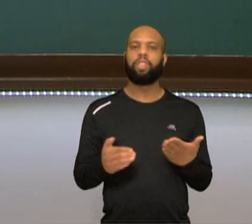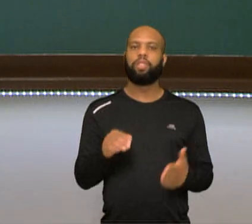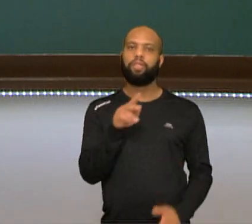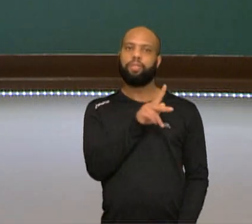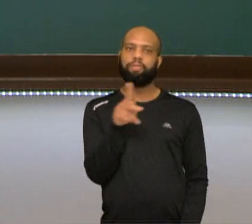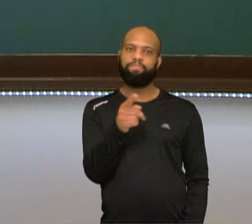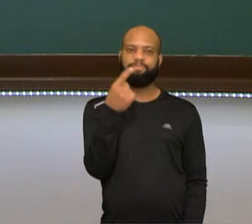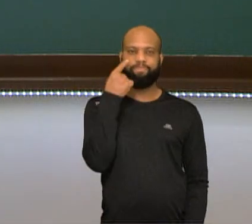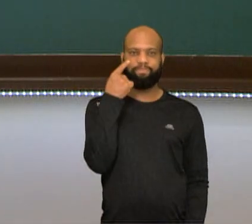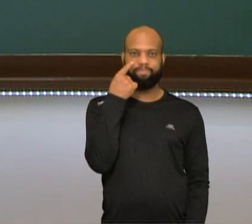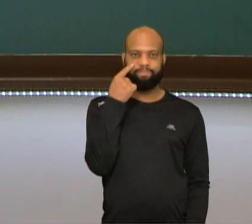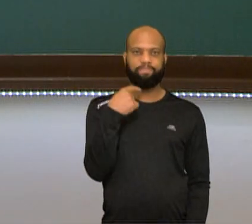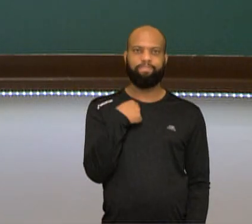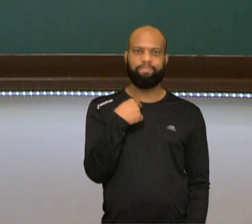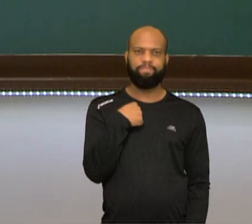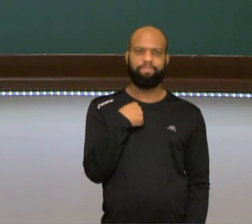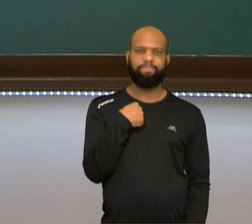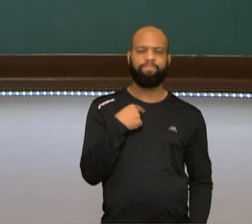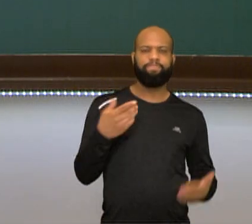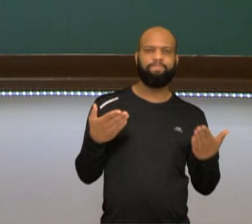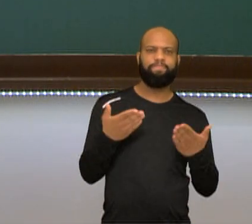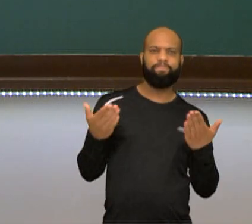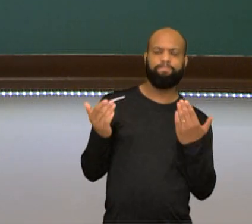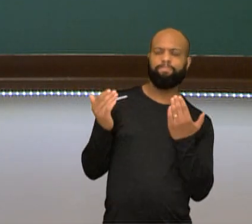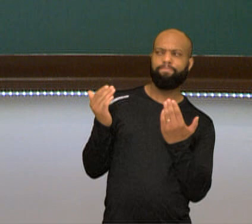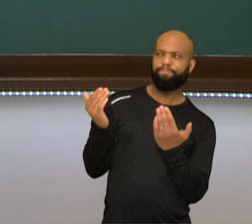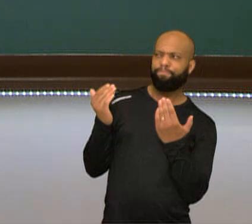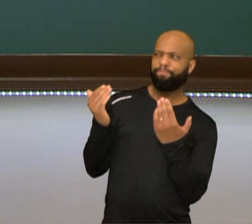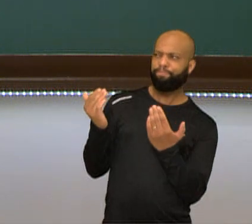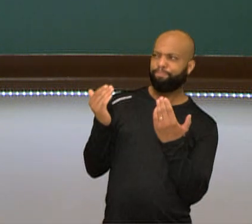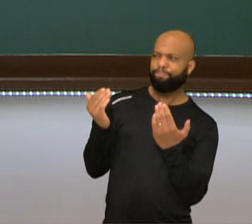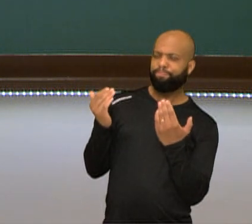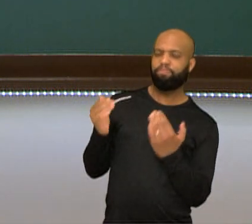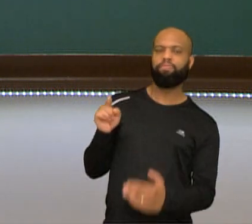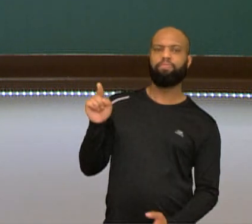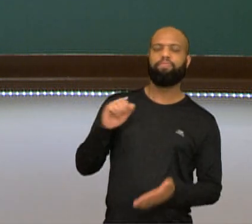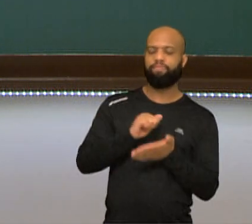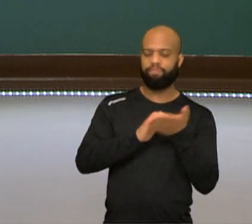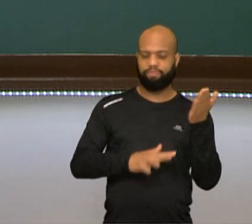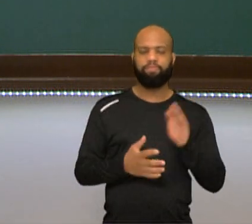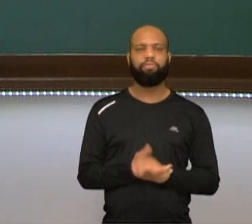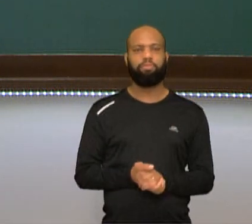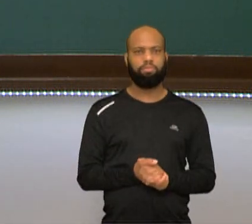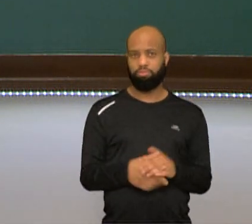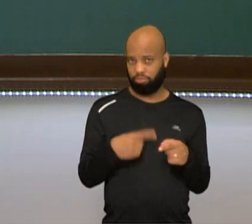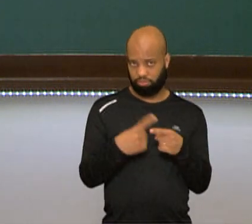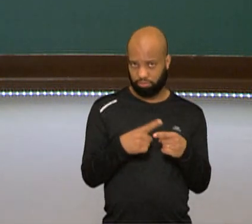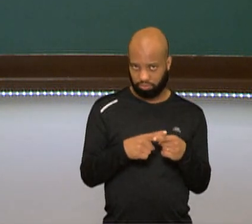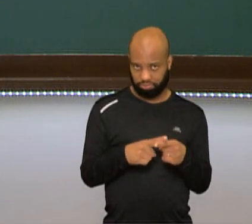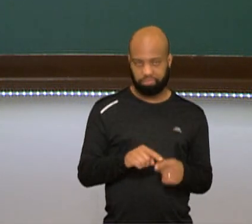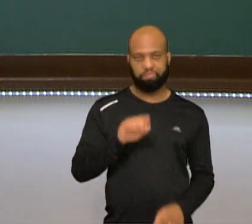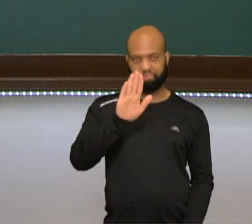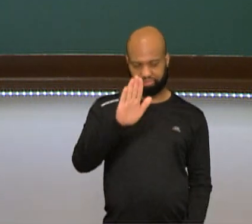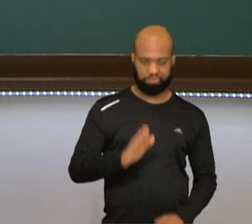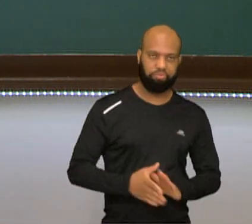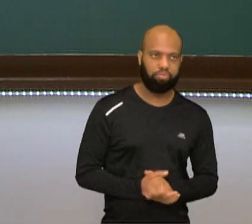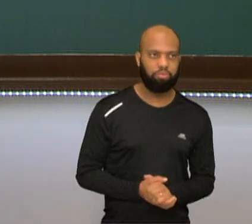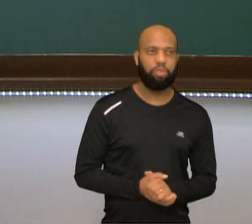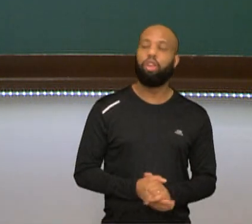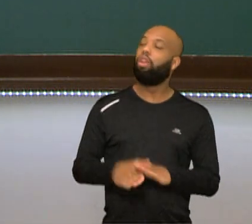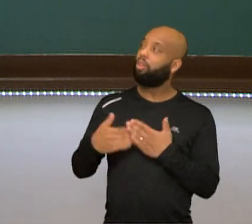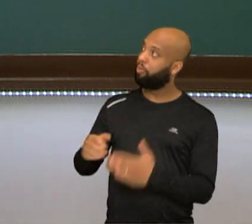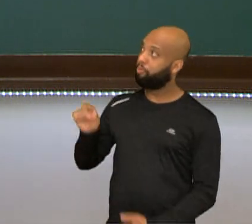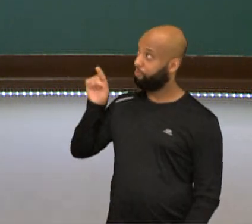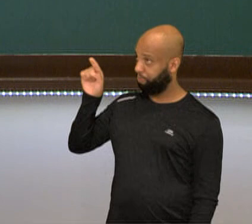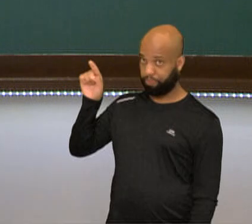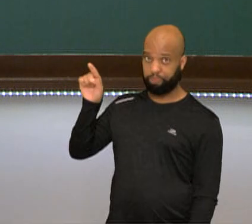Professor, olha, fiquei um pouco intrigado com esta atividade. Por quê? Veja só, professor.